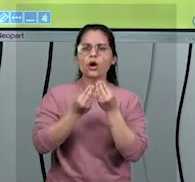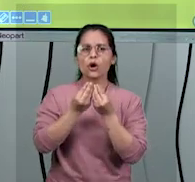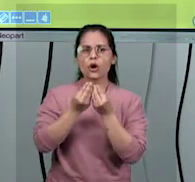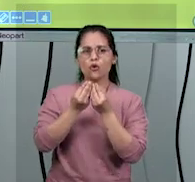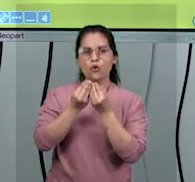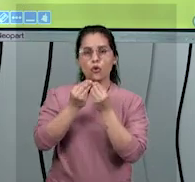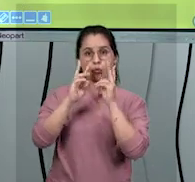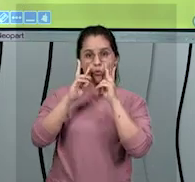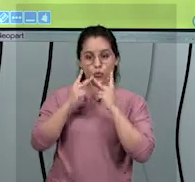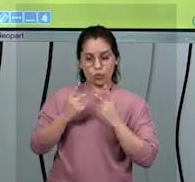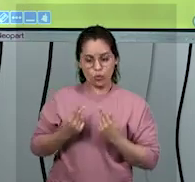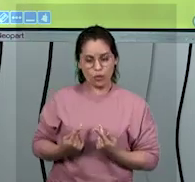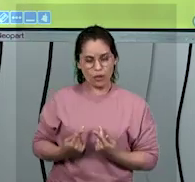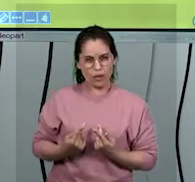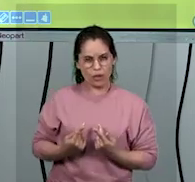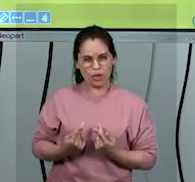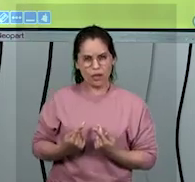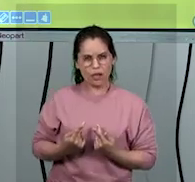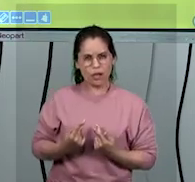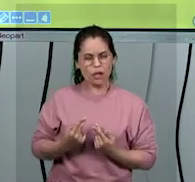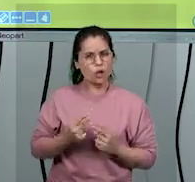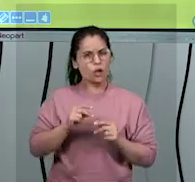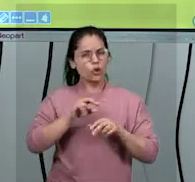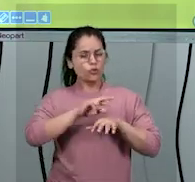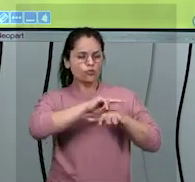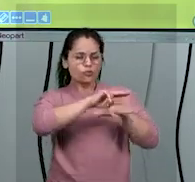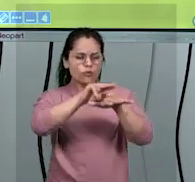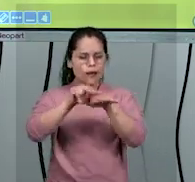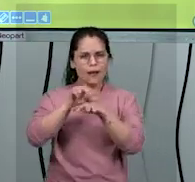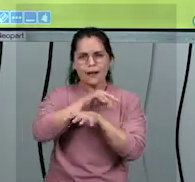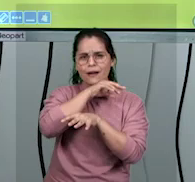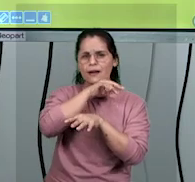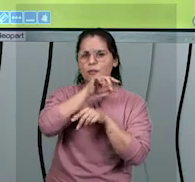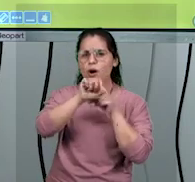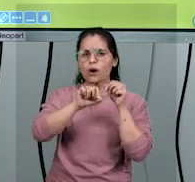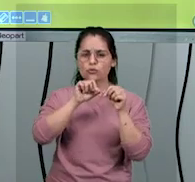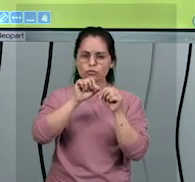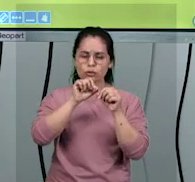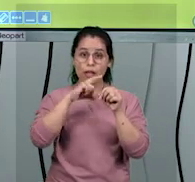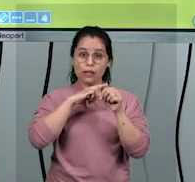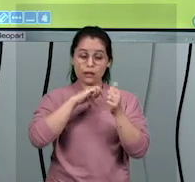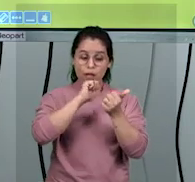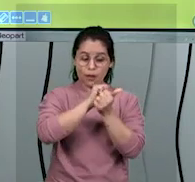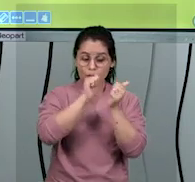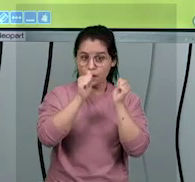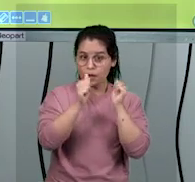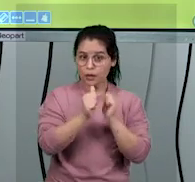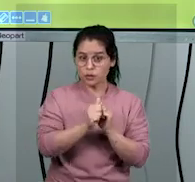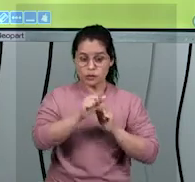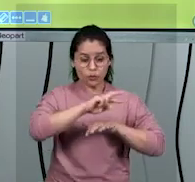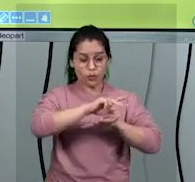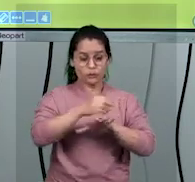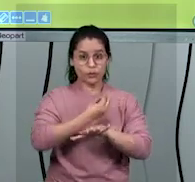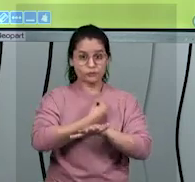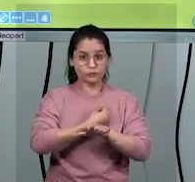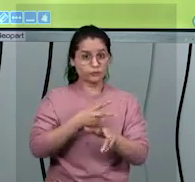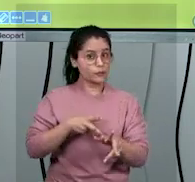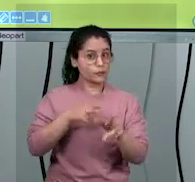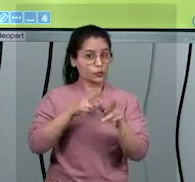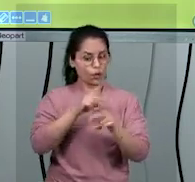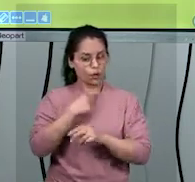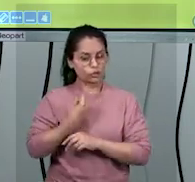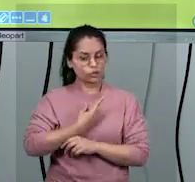seres vivos, ele tem, né, uma adaptação para essas funções. Do mesmo jeito que a